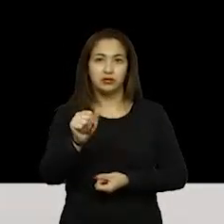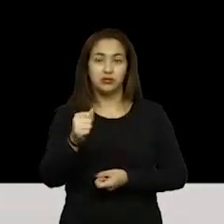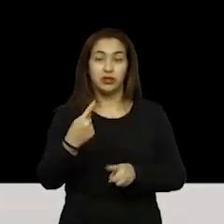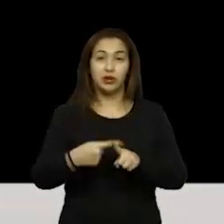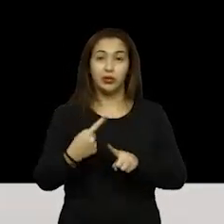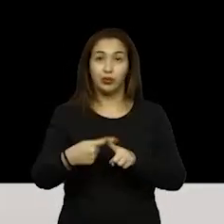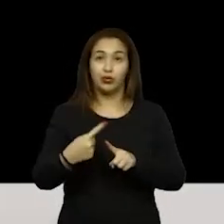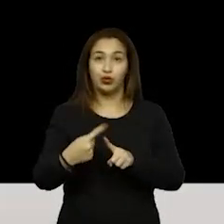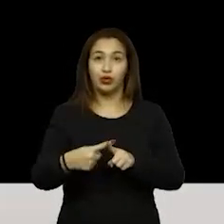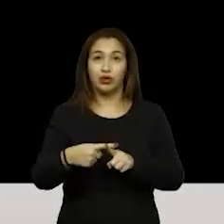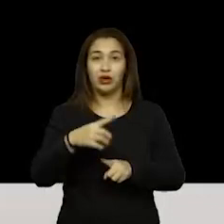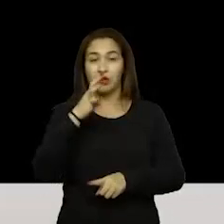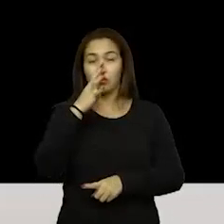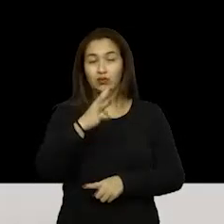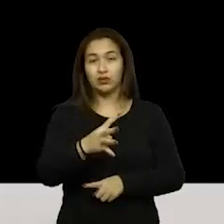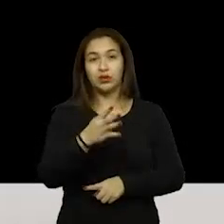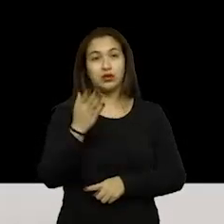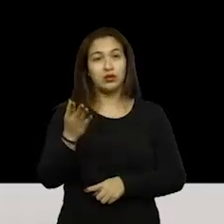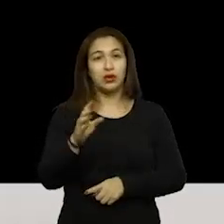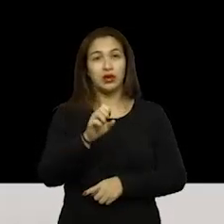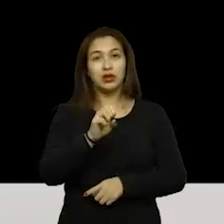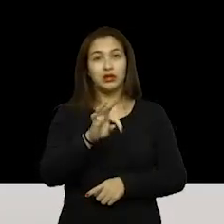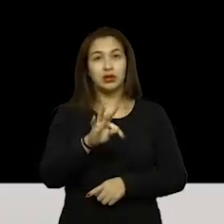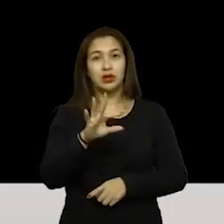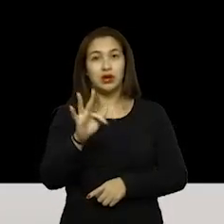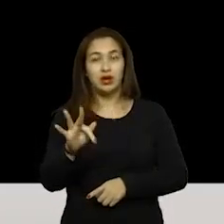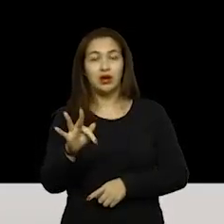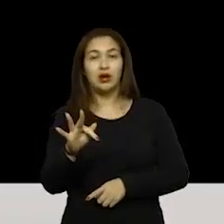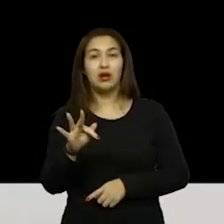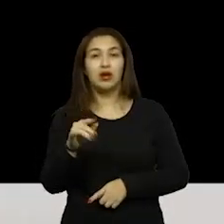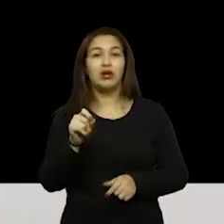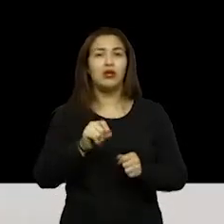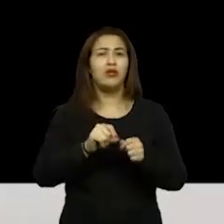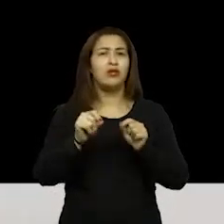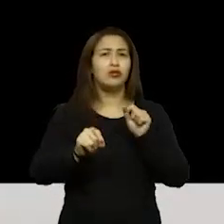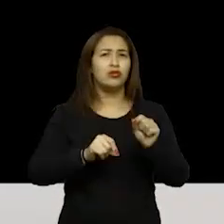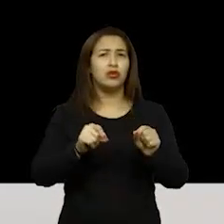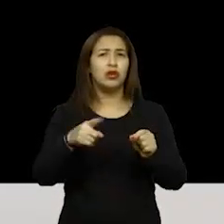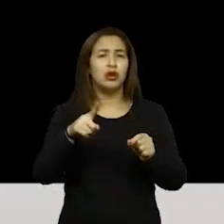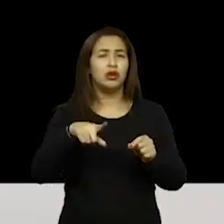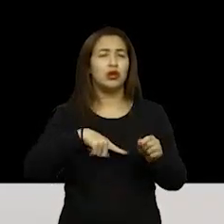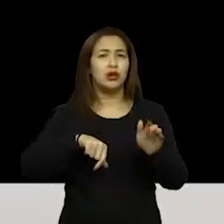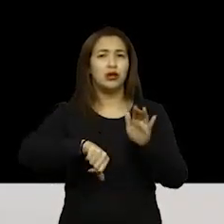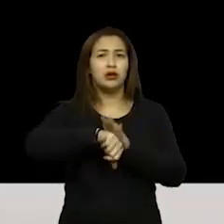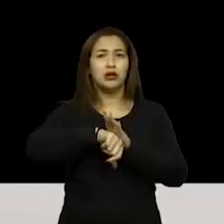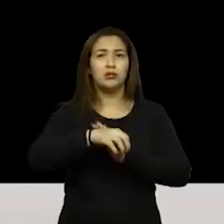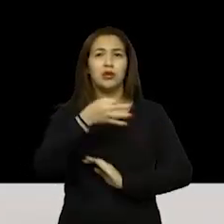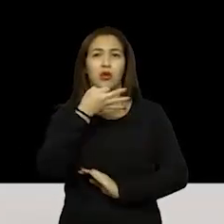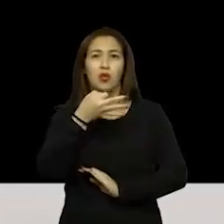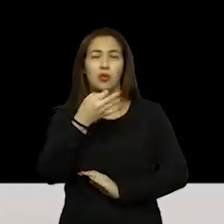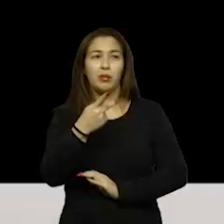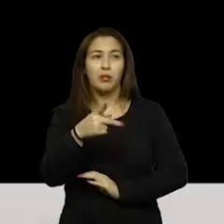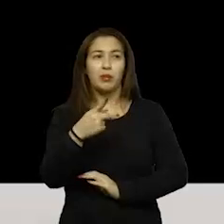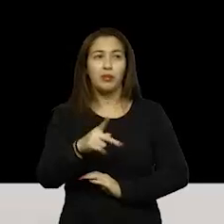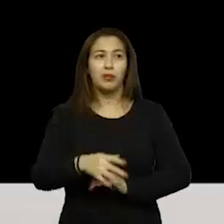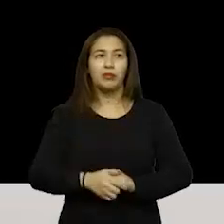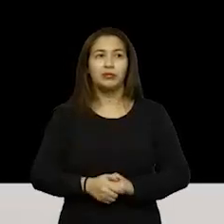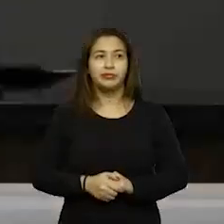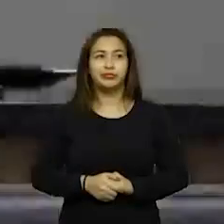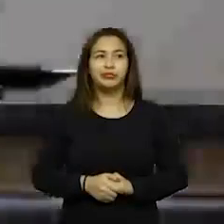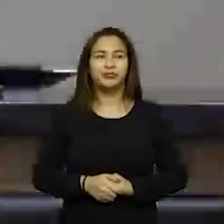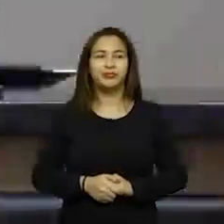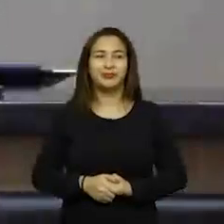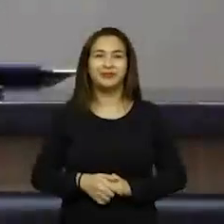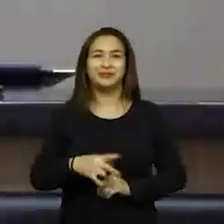pela prática de suposto crime de opinião. Não. Senhor presidente. Em discussão. Senhor presidente.